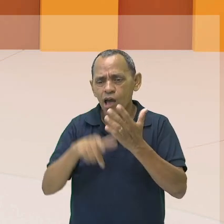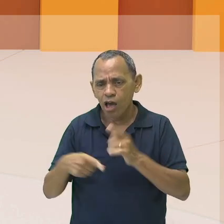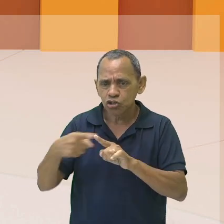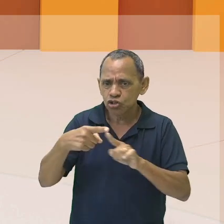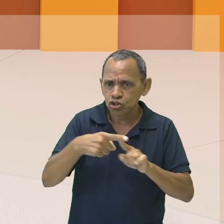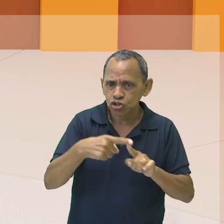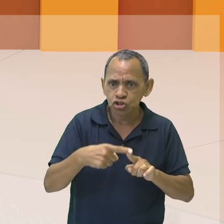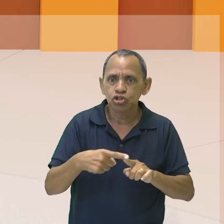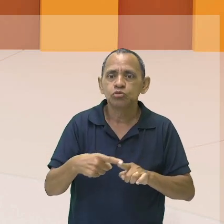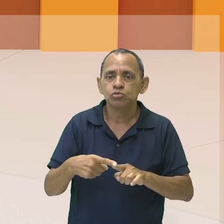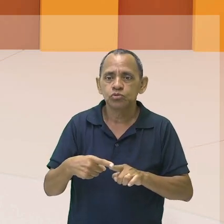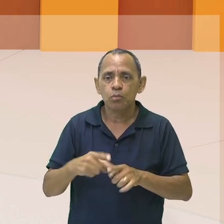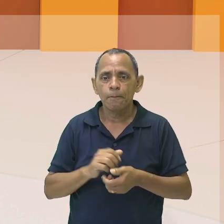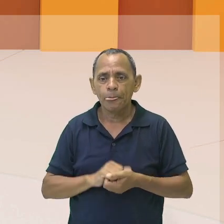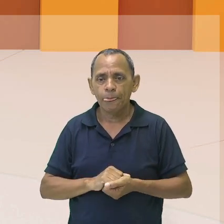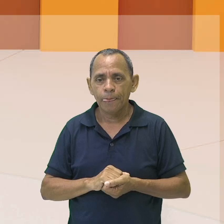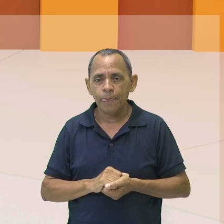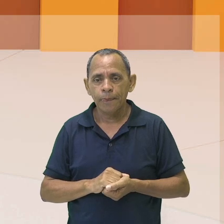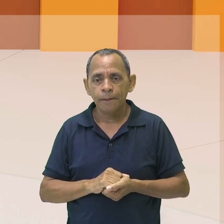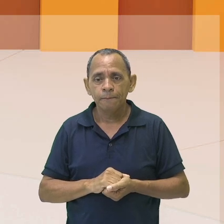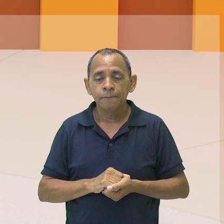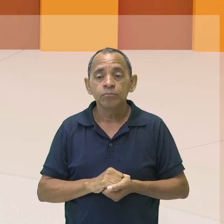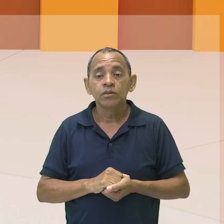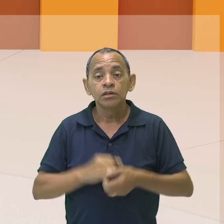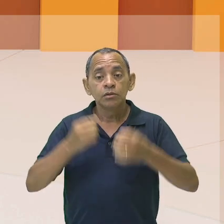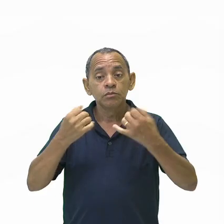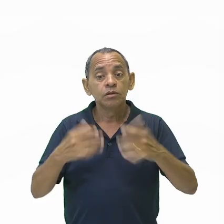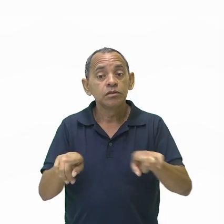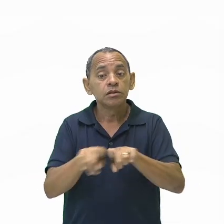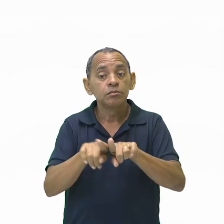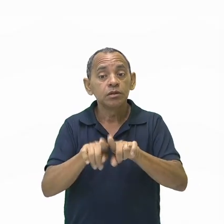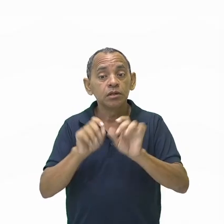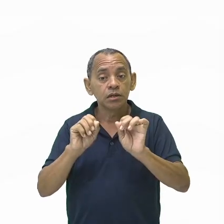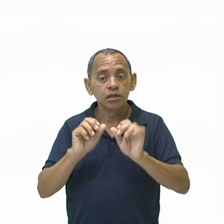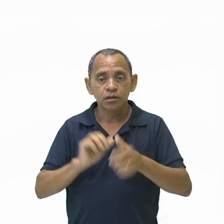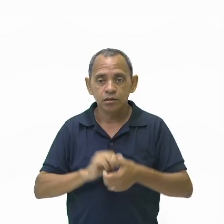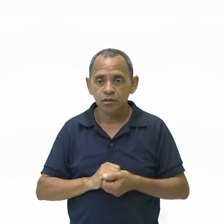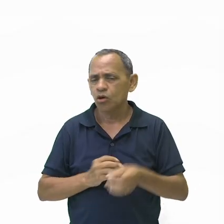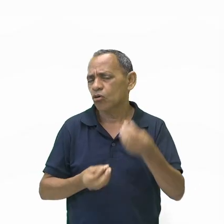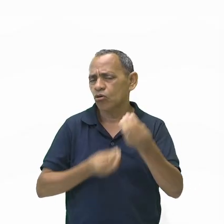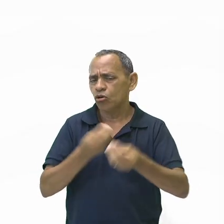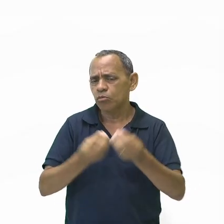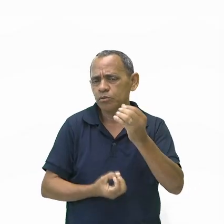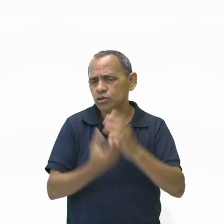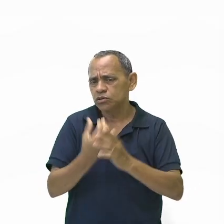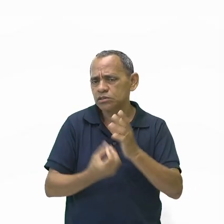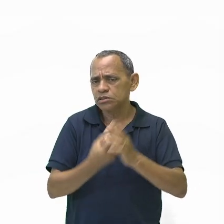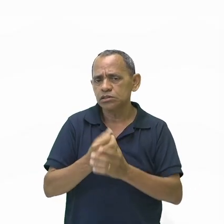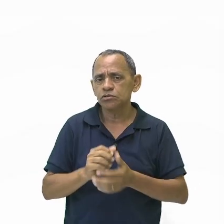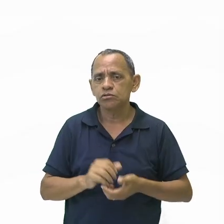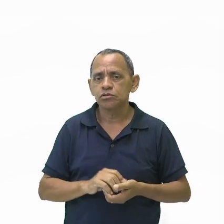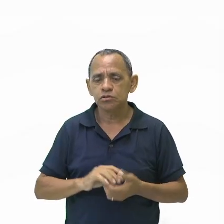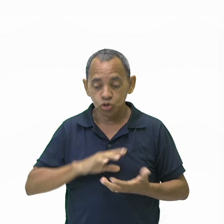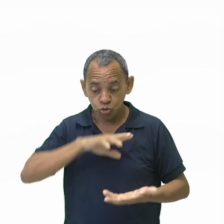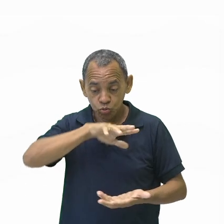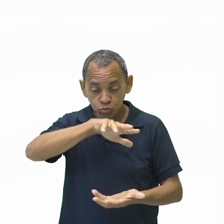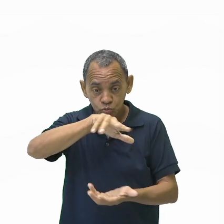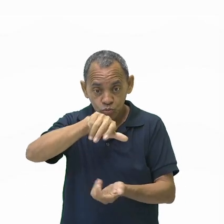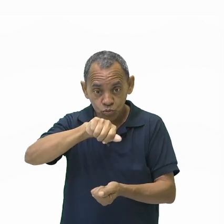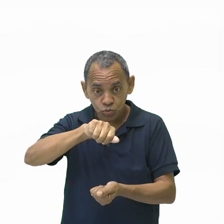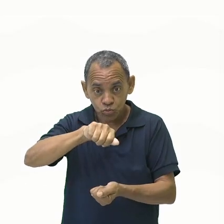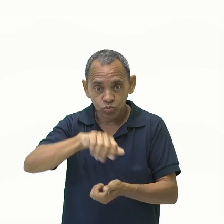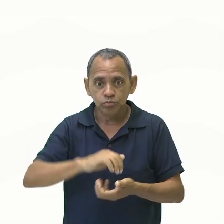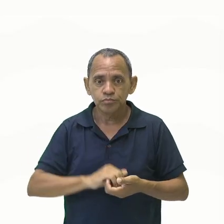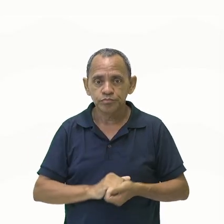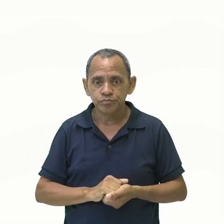E nós falamos também sobre a questão da produção do lixo em escala mundial. E aí a gente viu que nós temos